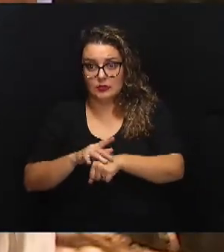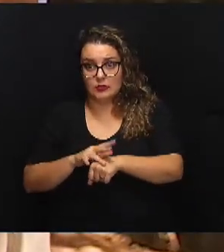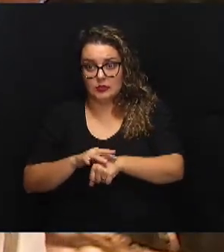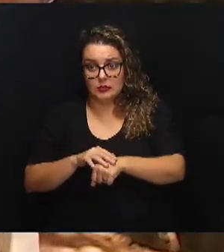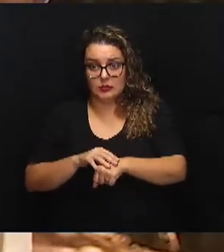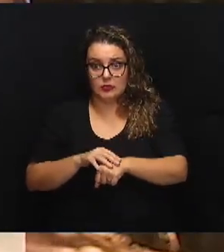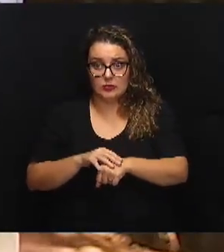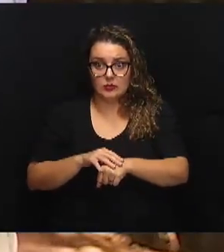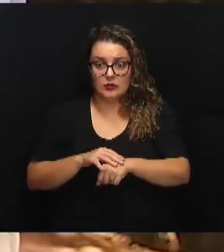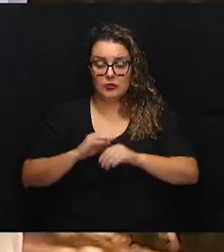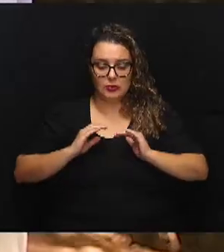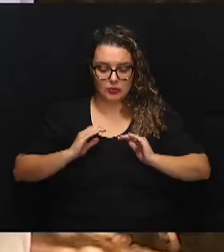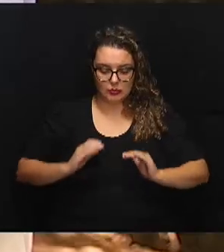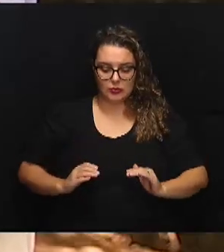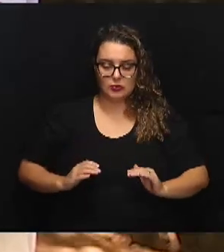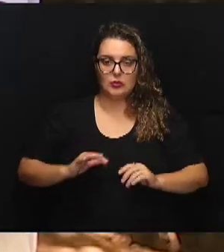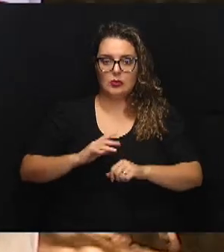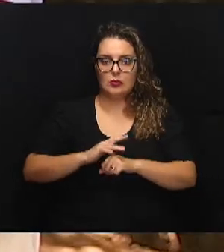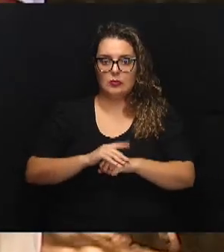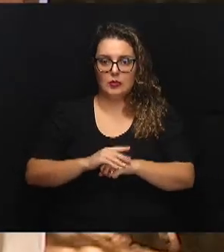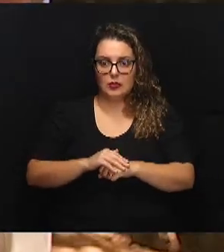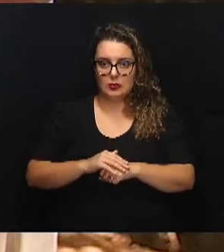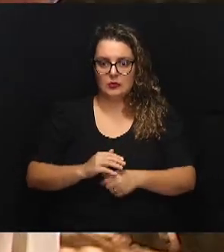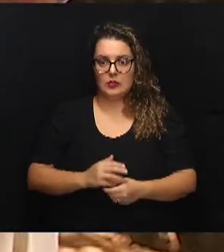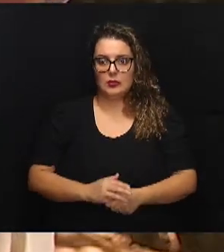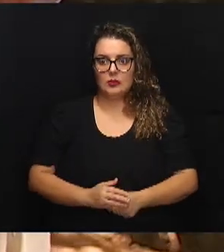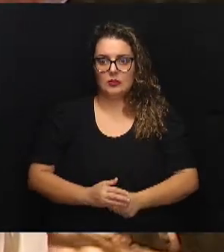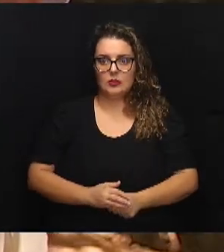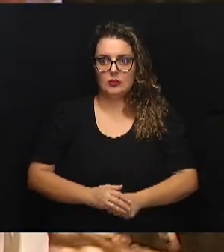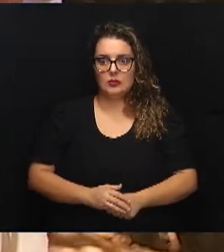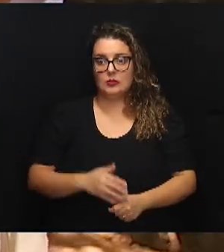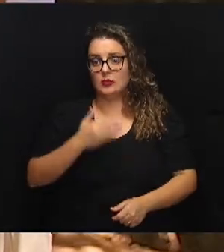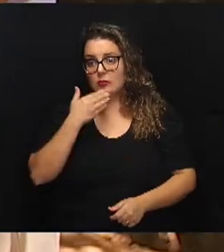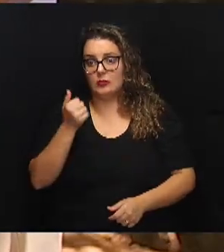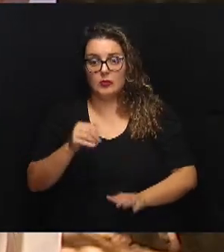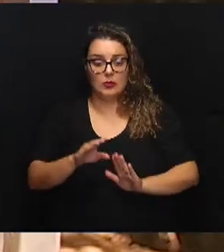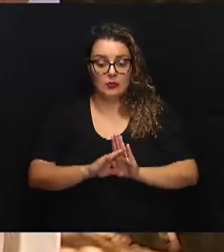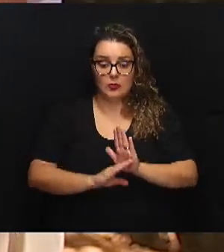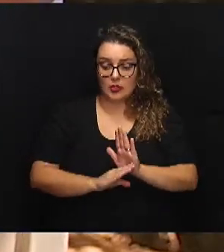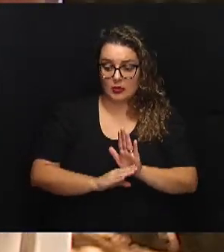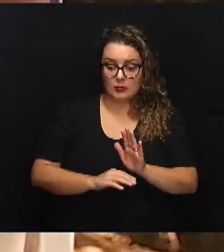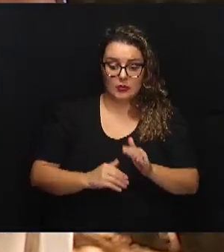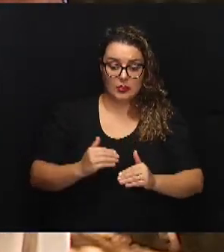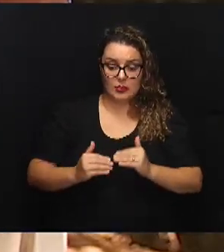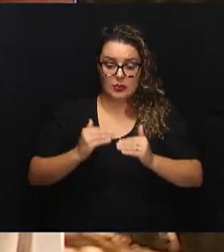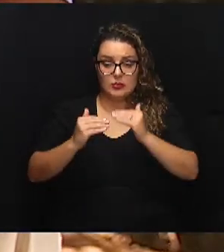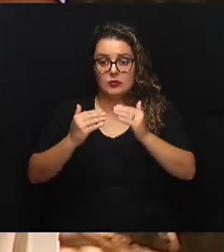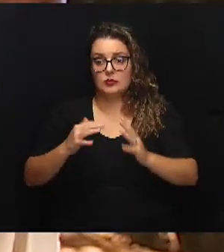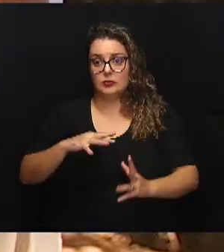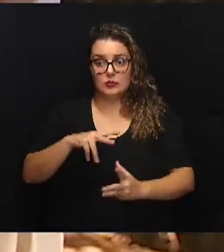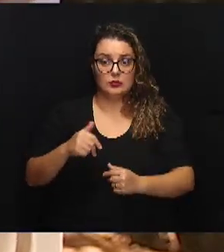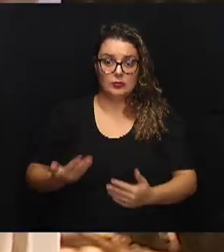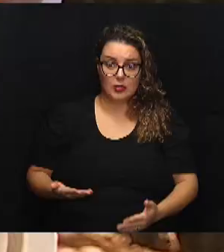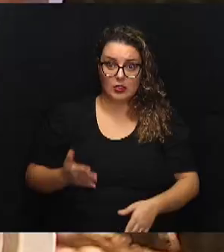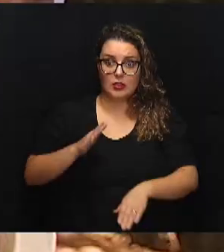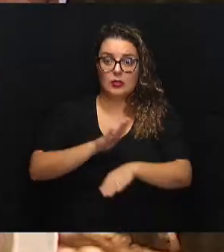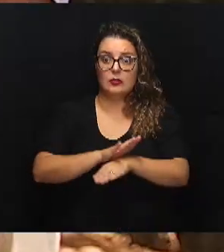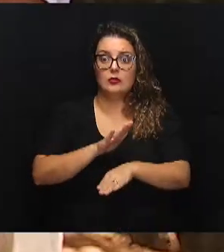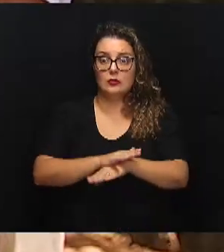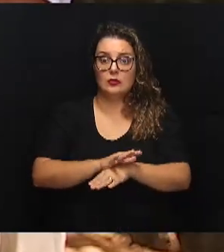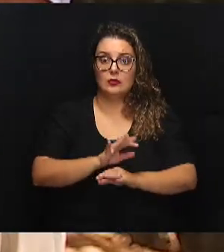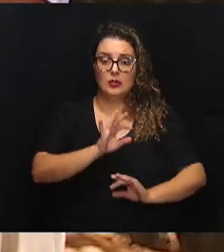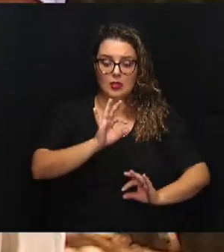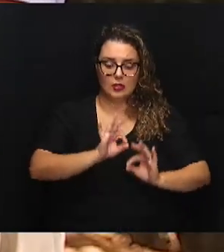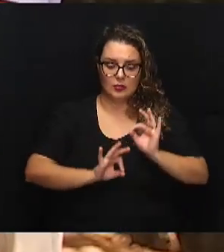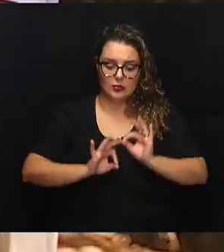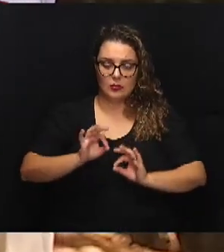do comportamento doente. Então, o melhor programa de tratamento do mundo é aquele que ajuda a pessoa a